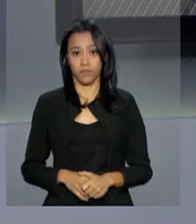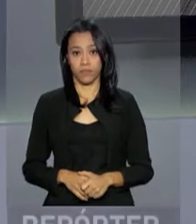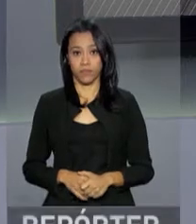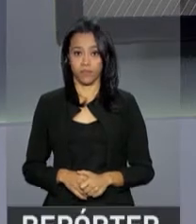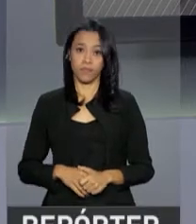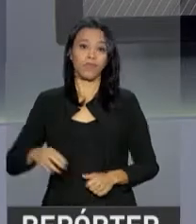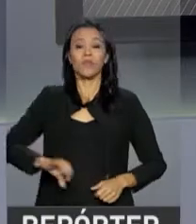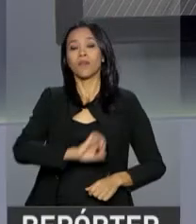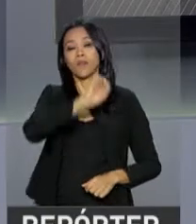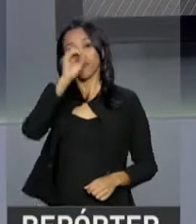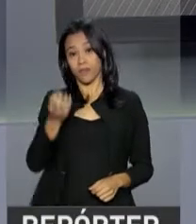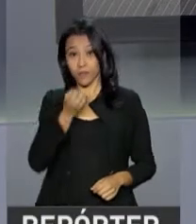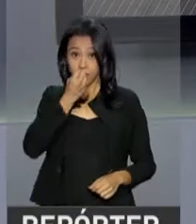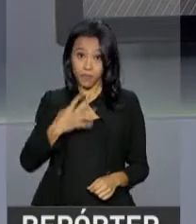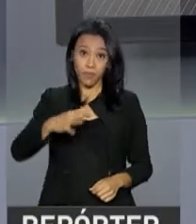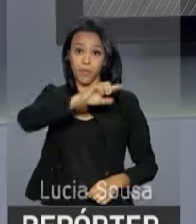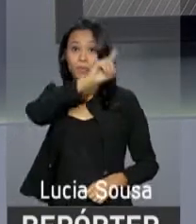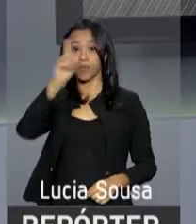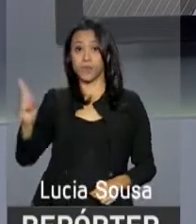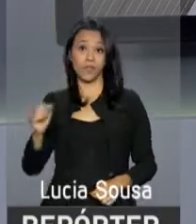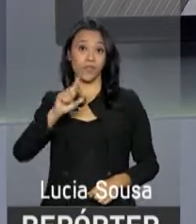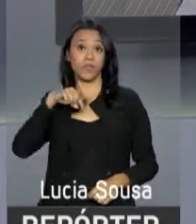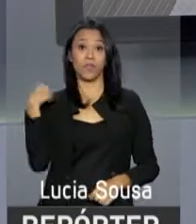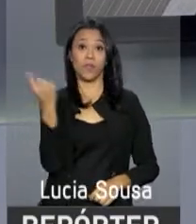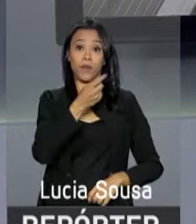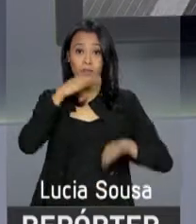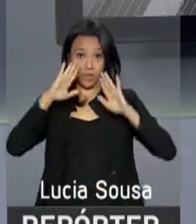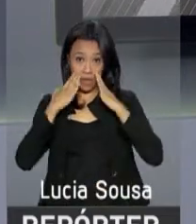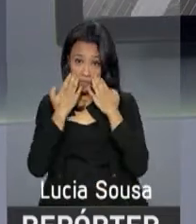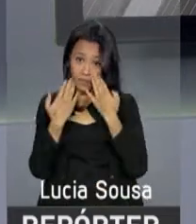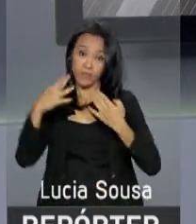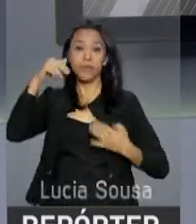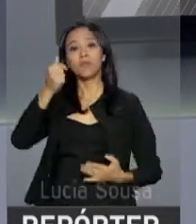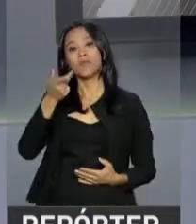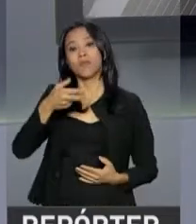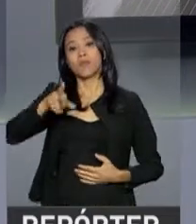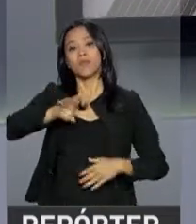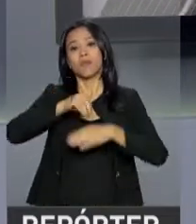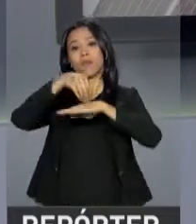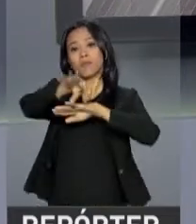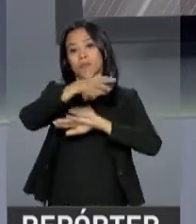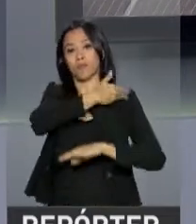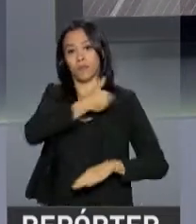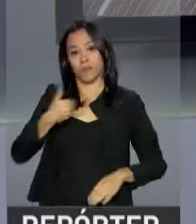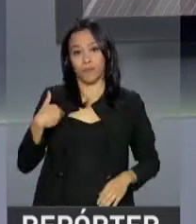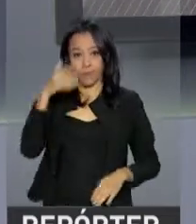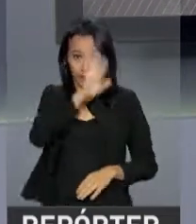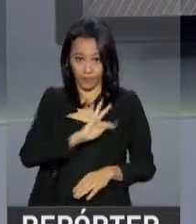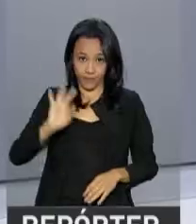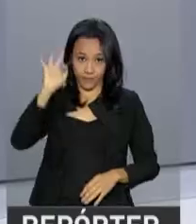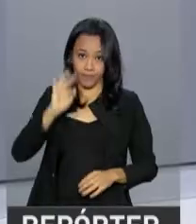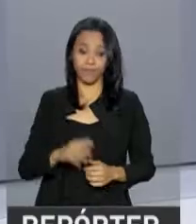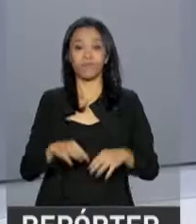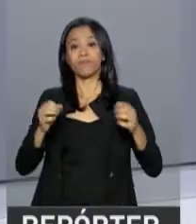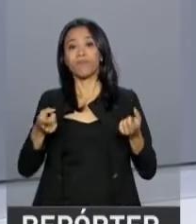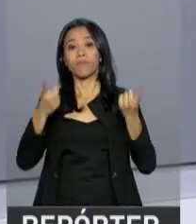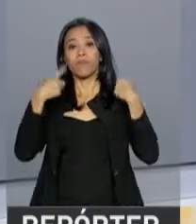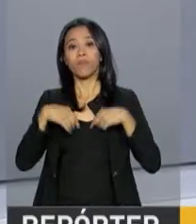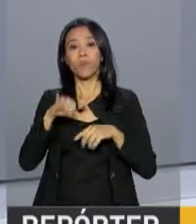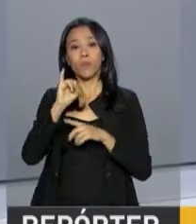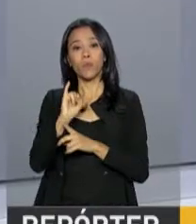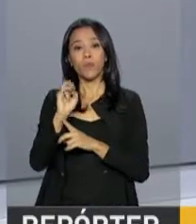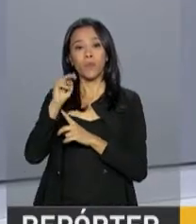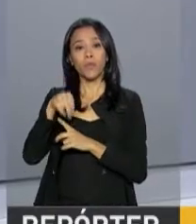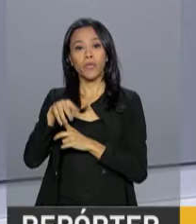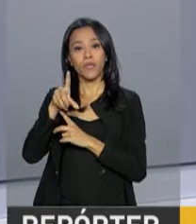olá bom dia estamos de volta com mais uma edição do repórter nbr as notícias do governo federal o índice de